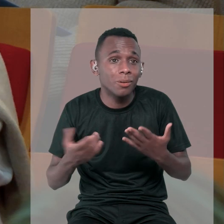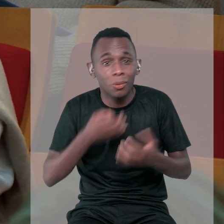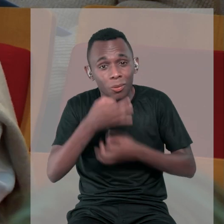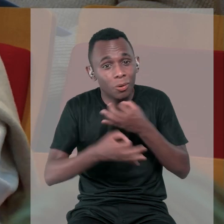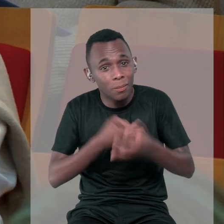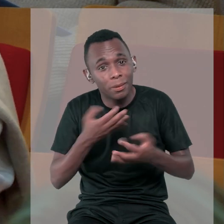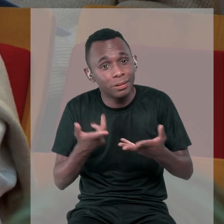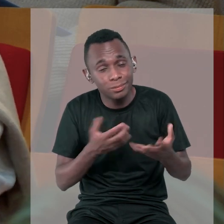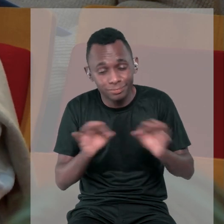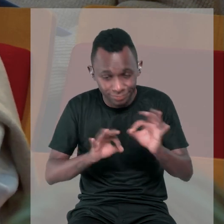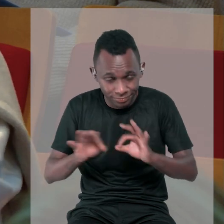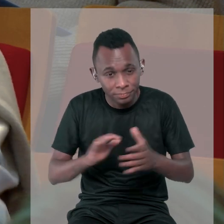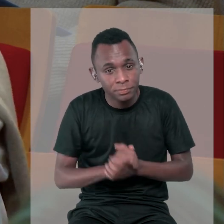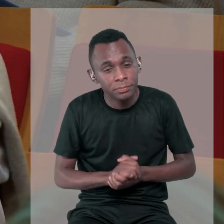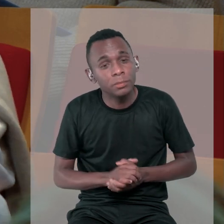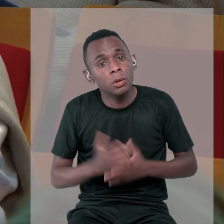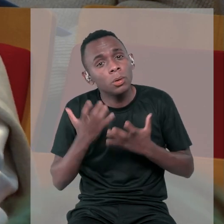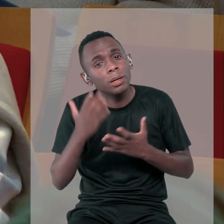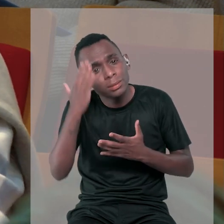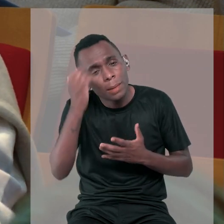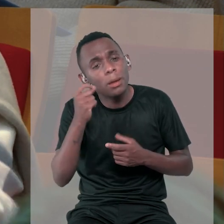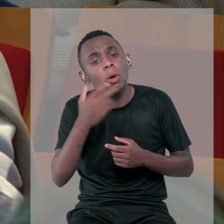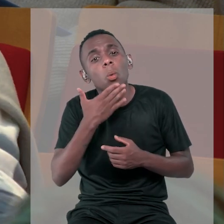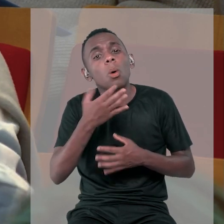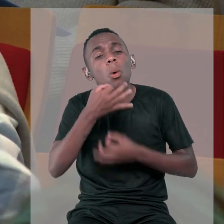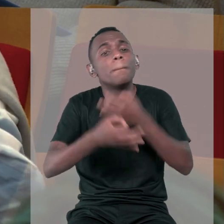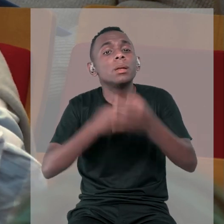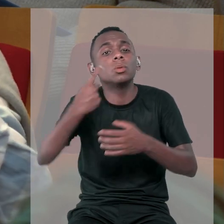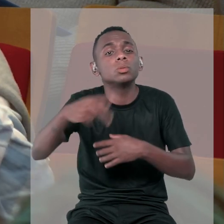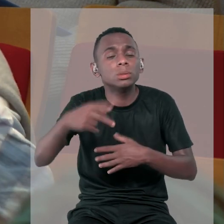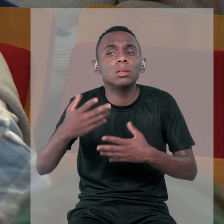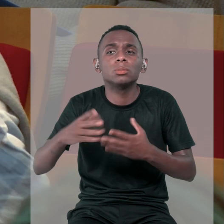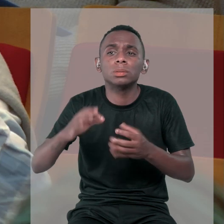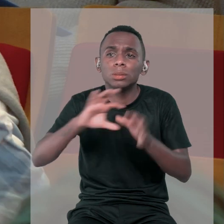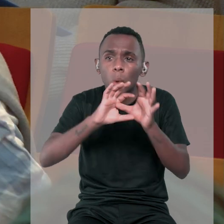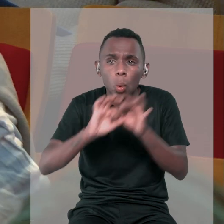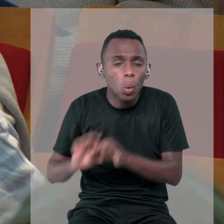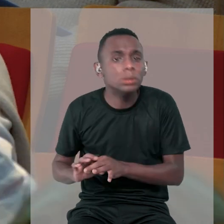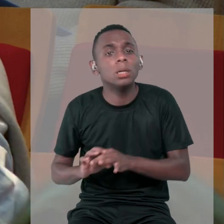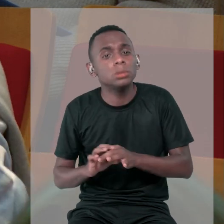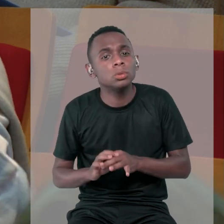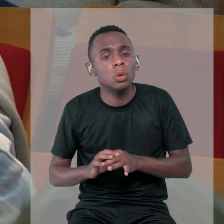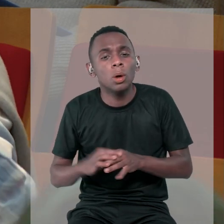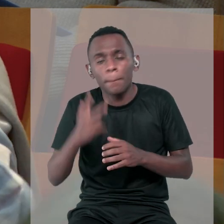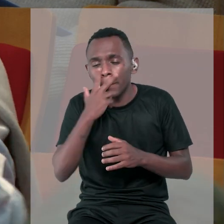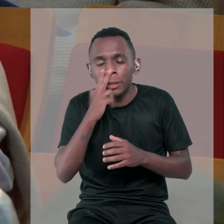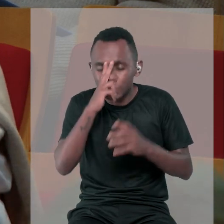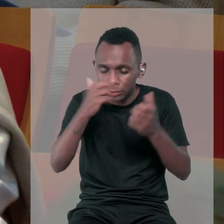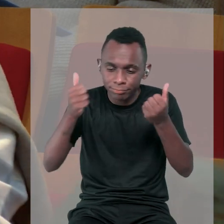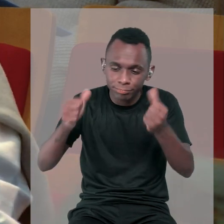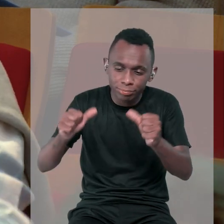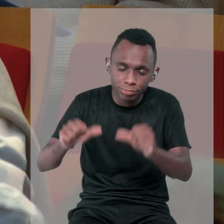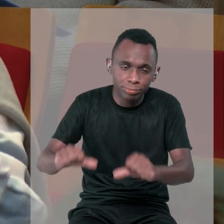eu gostaria de saber a sua opinião sobre esse contexto, né, de tamanho enfraquecimento. A gente não